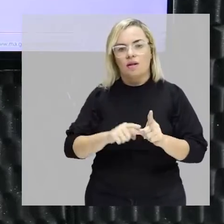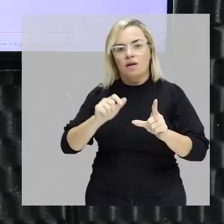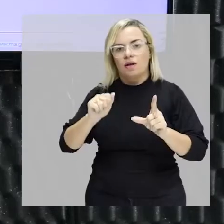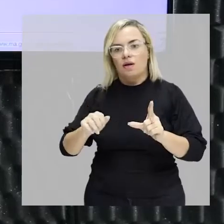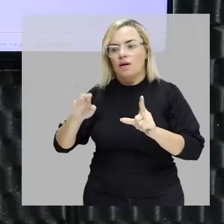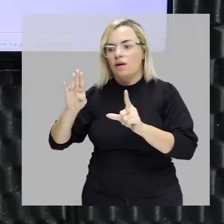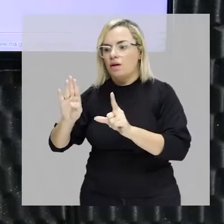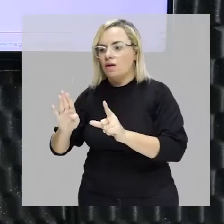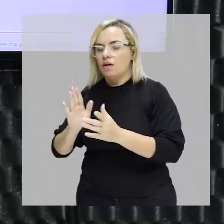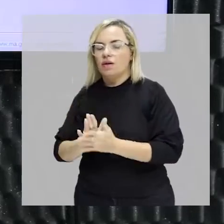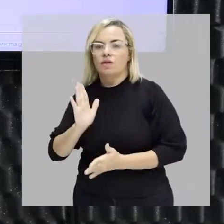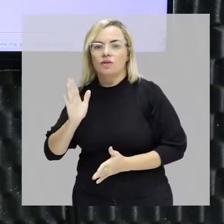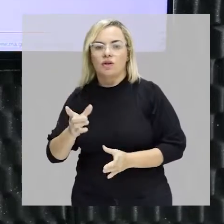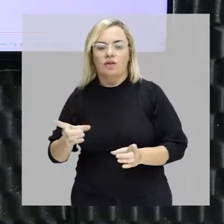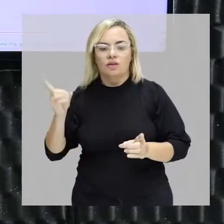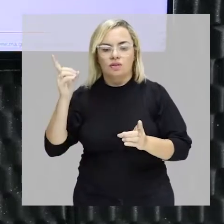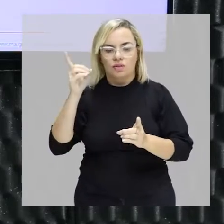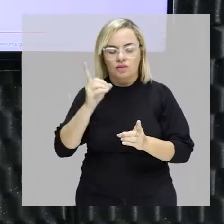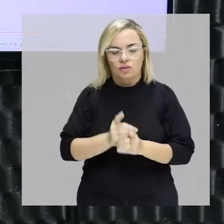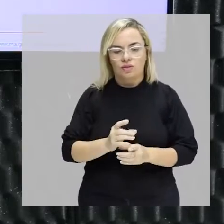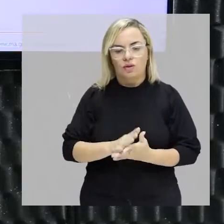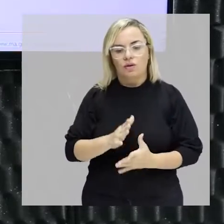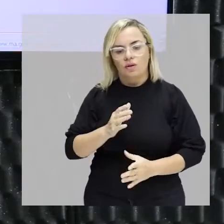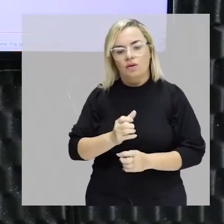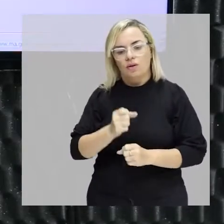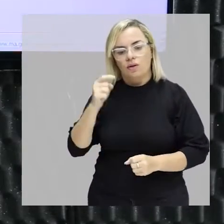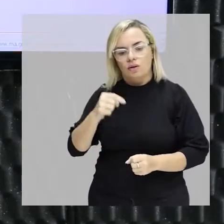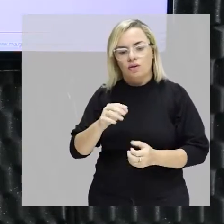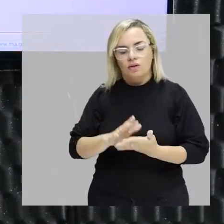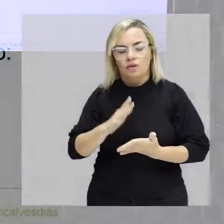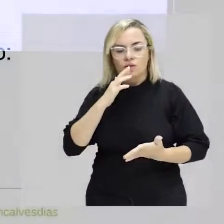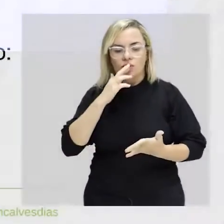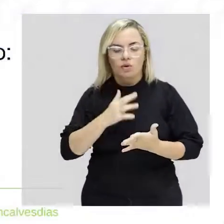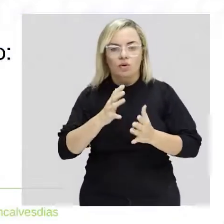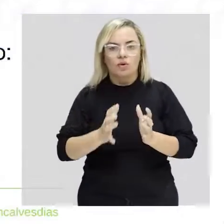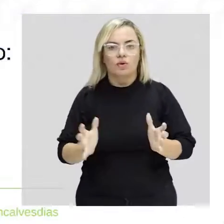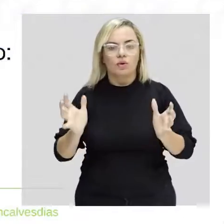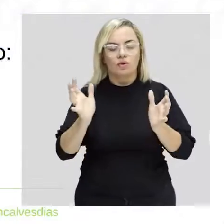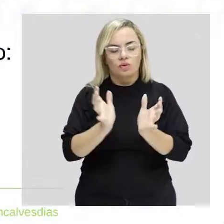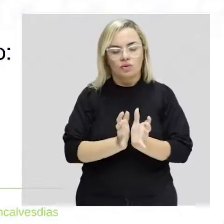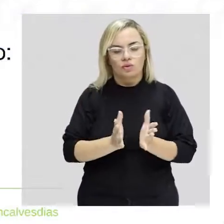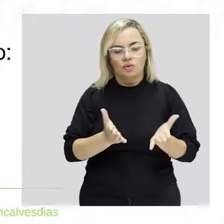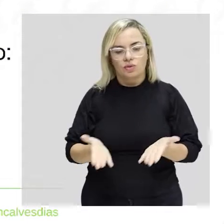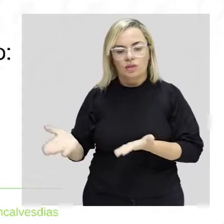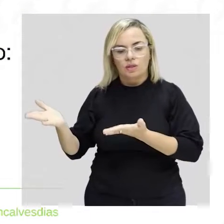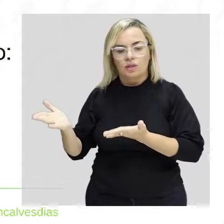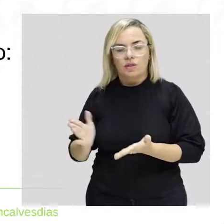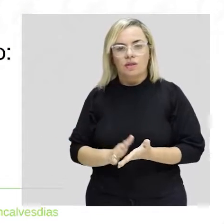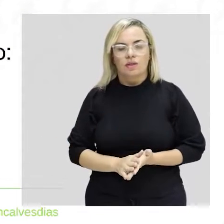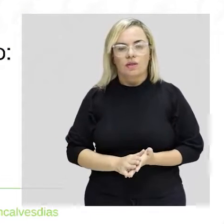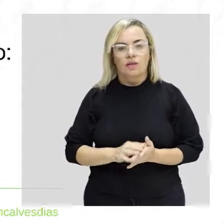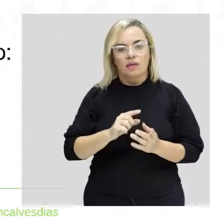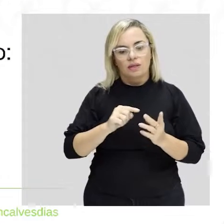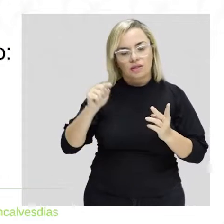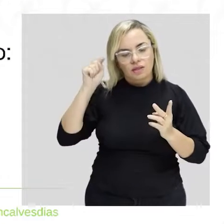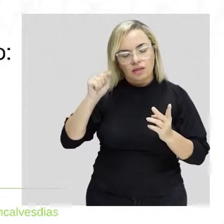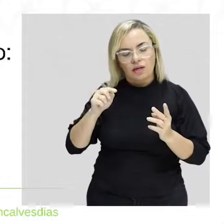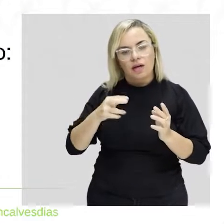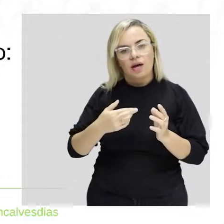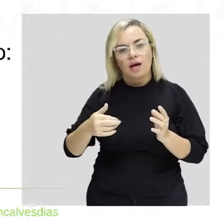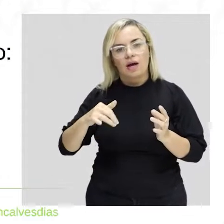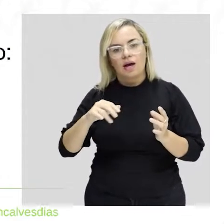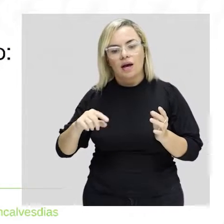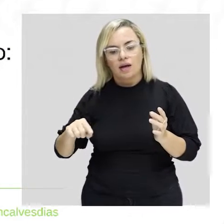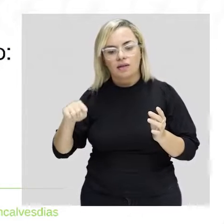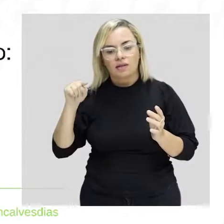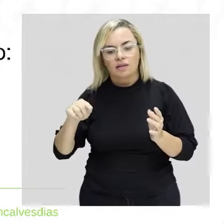descobre quem é a raiz. E aí, resta apenas escrever o conjunto de solução, né, que é justamente essa raiz. Certinho? O gráfico,